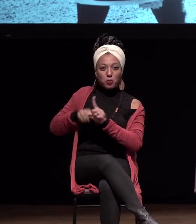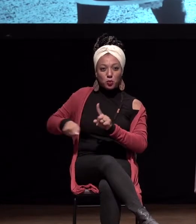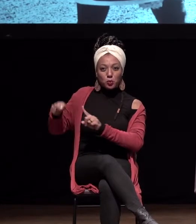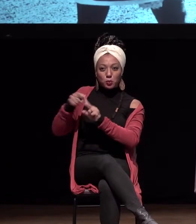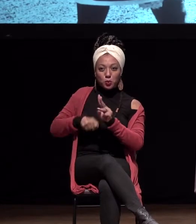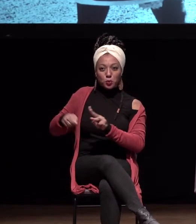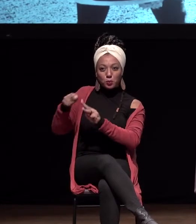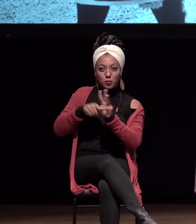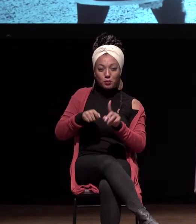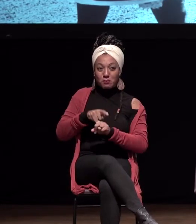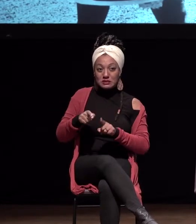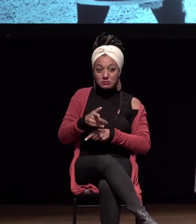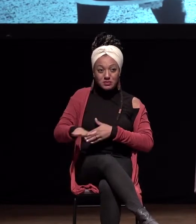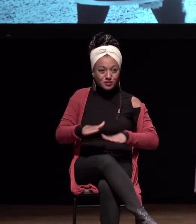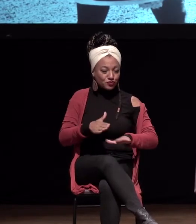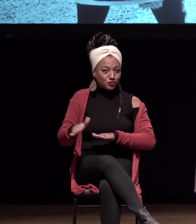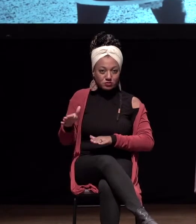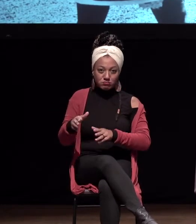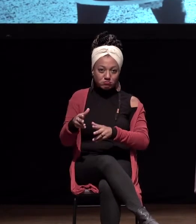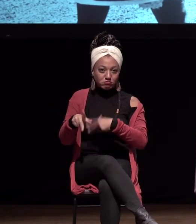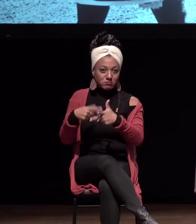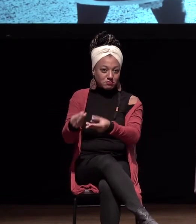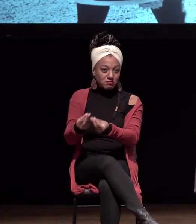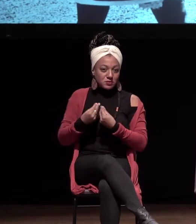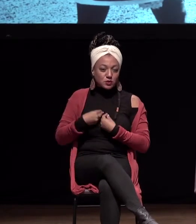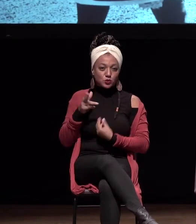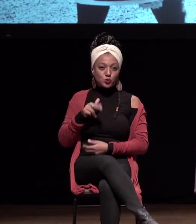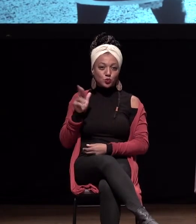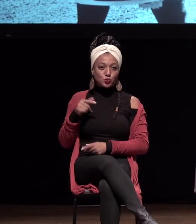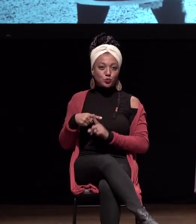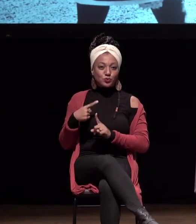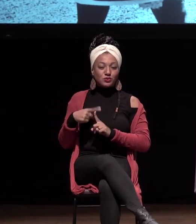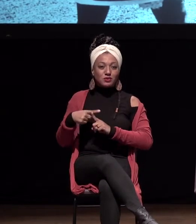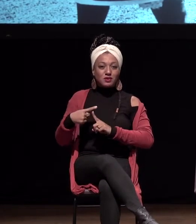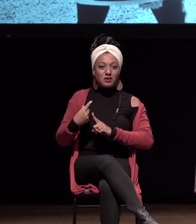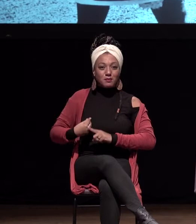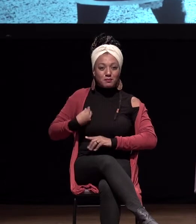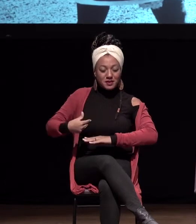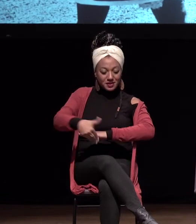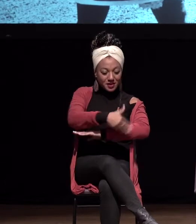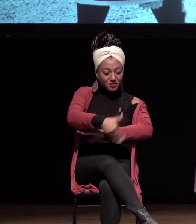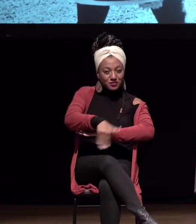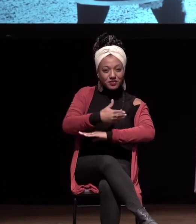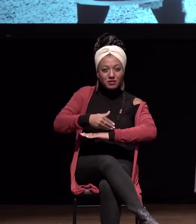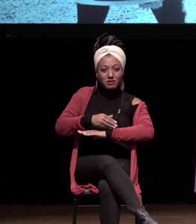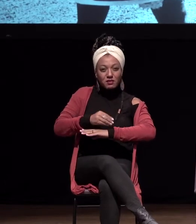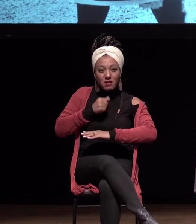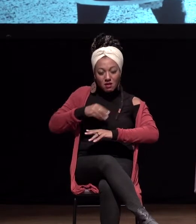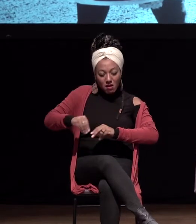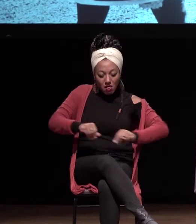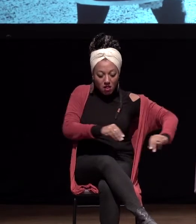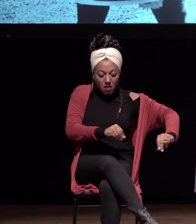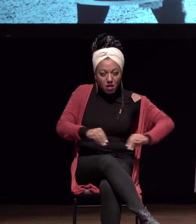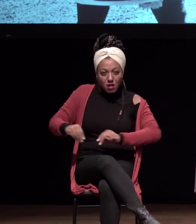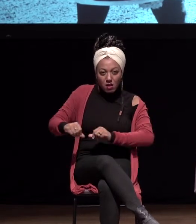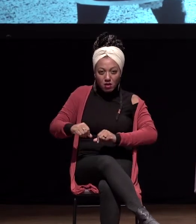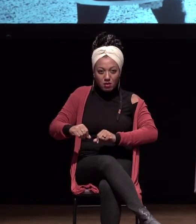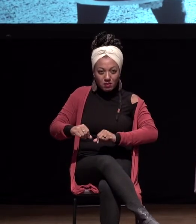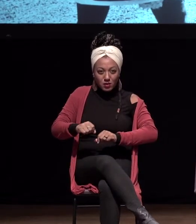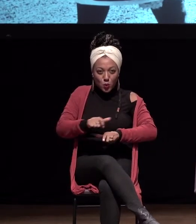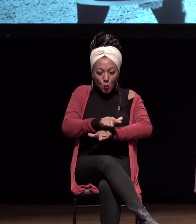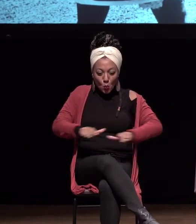patim, porque a minha rua era de terra. A gente não tinha nem como, né?